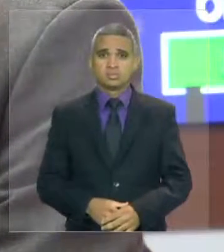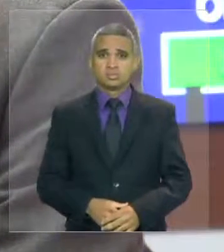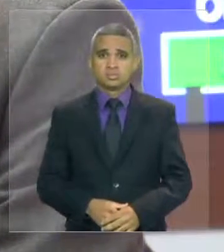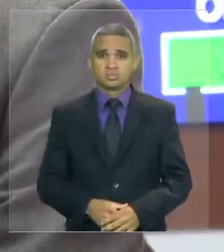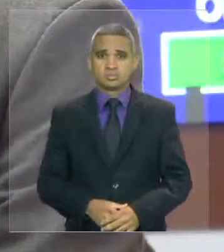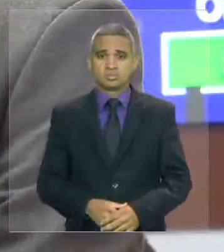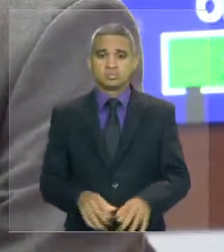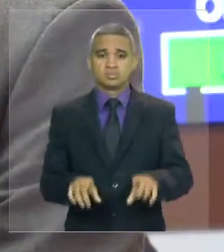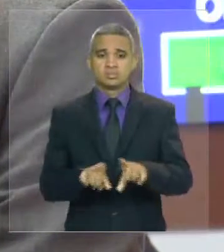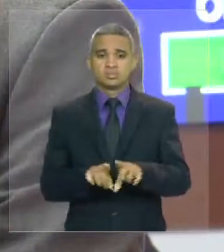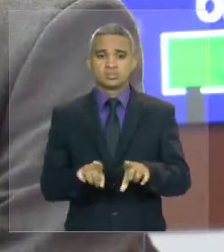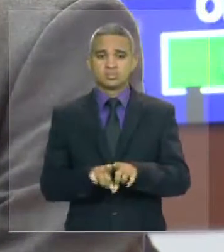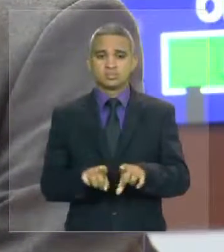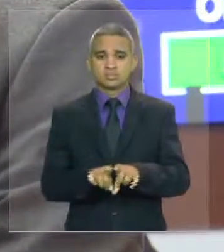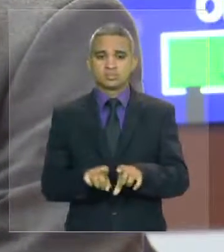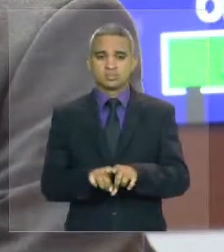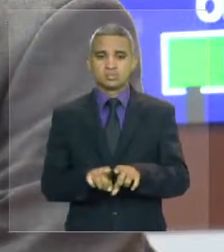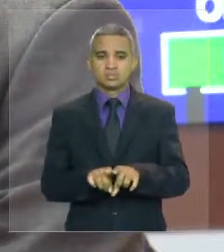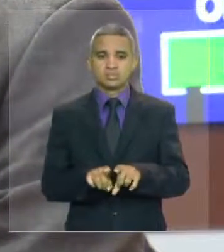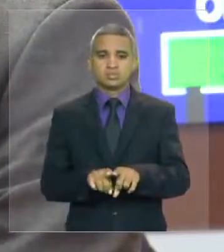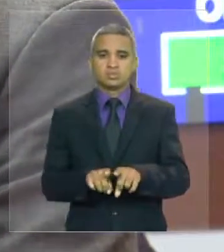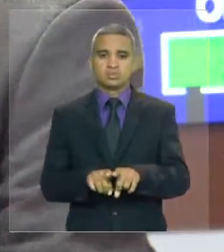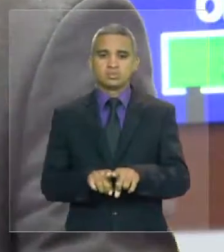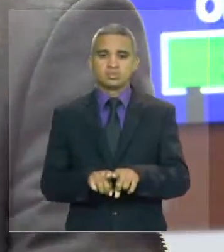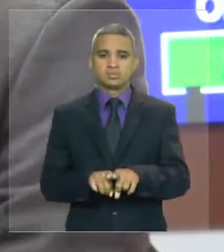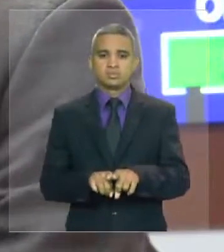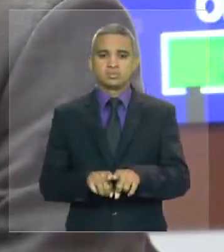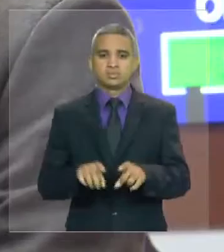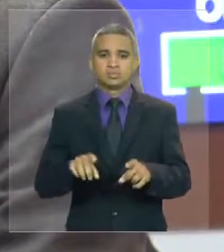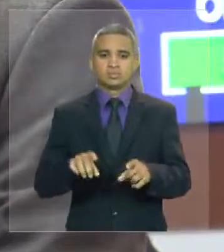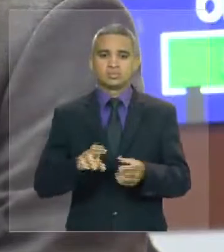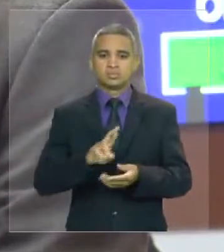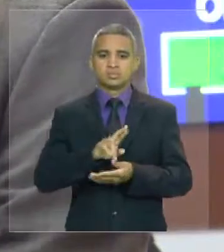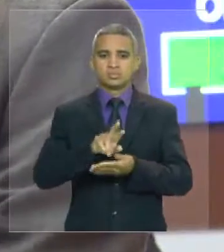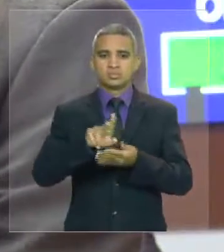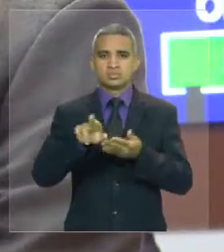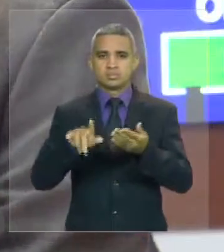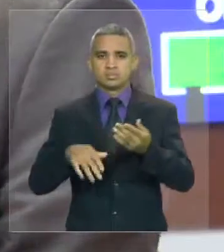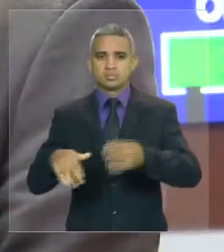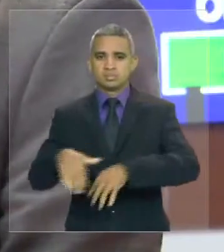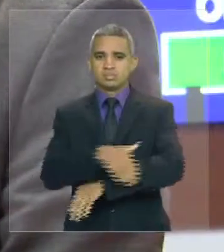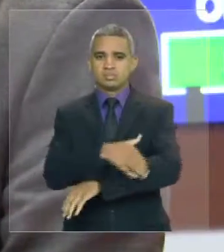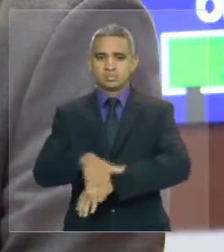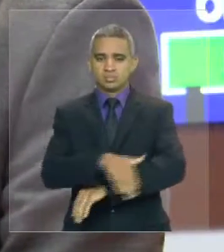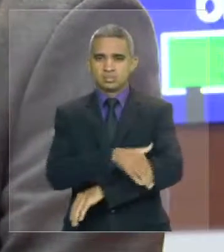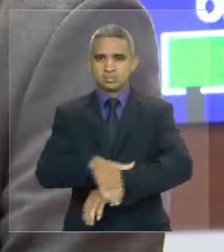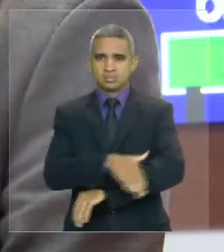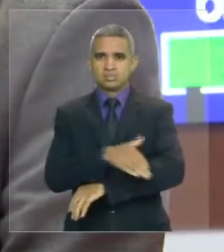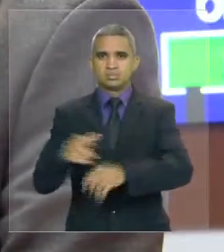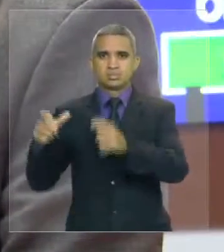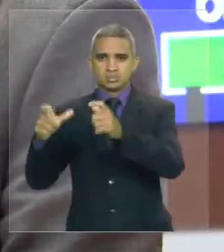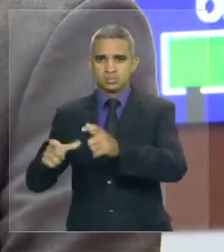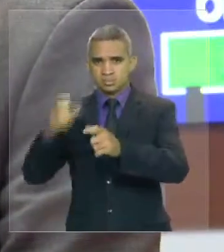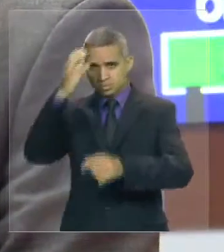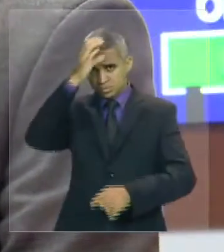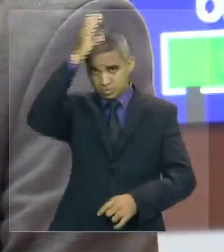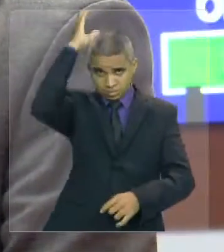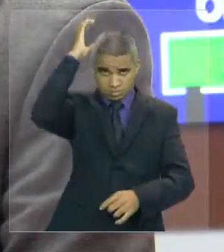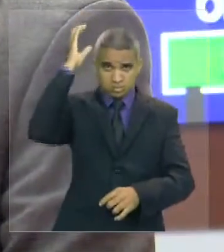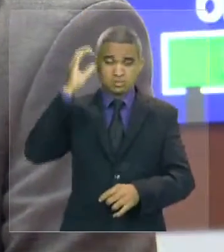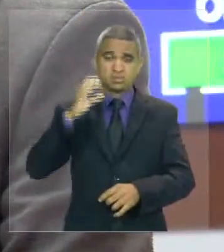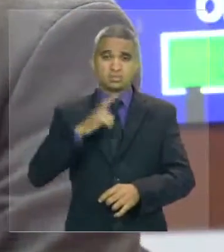visitou a abertura ali de várias ruas no município de Chapadinha, onde está sendo